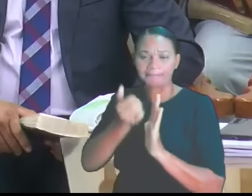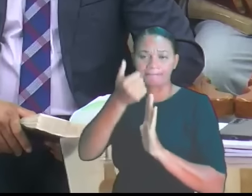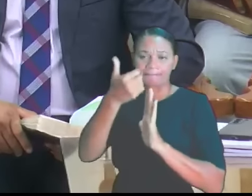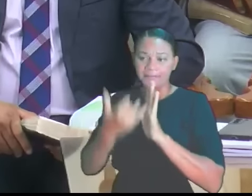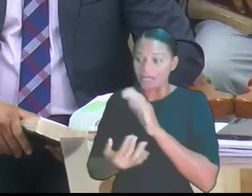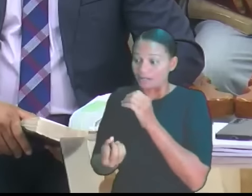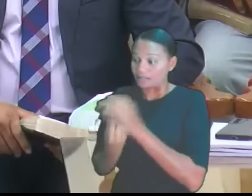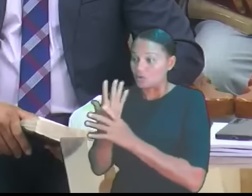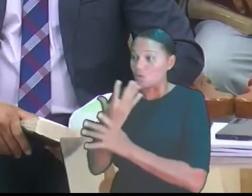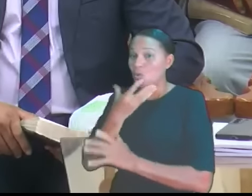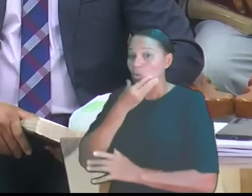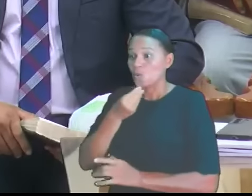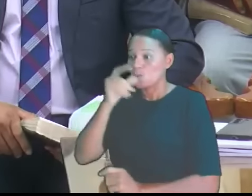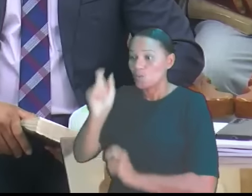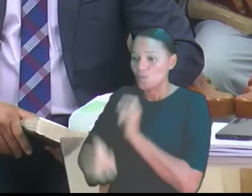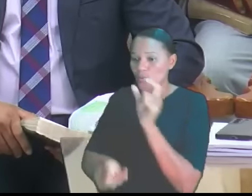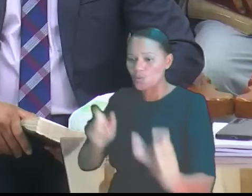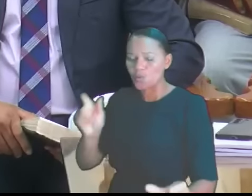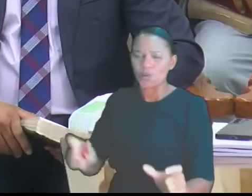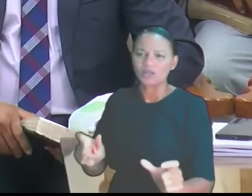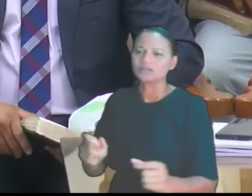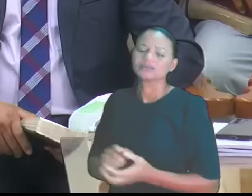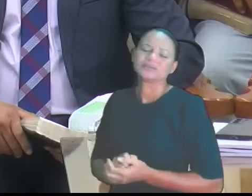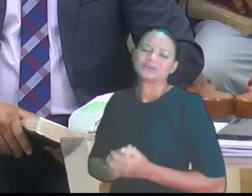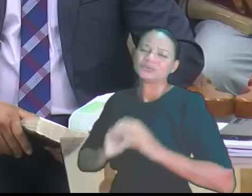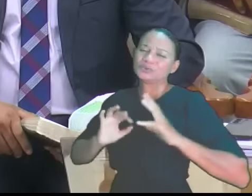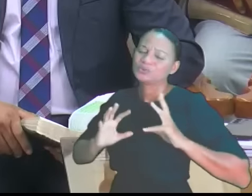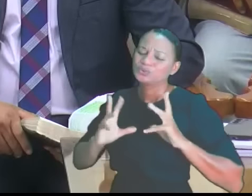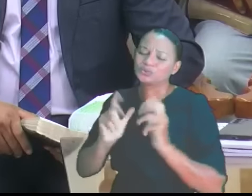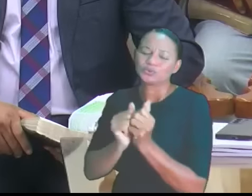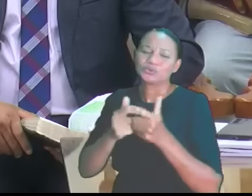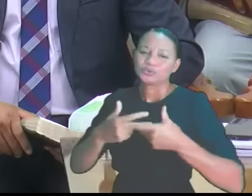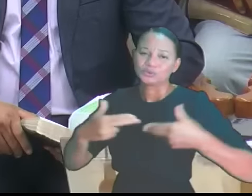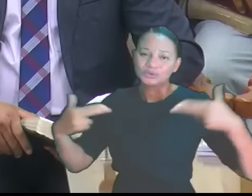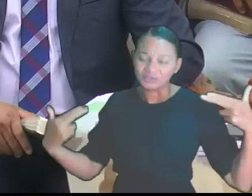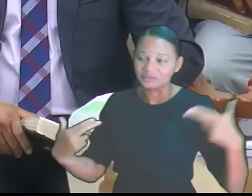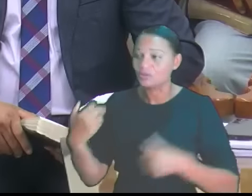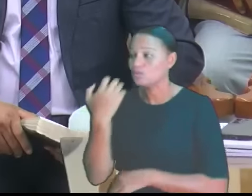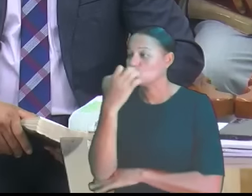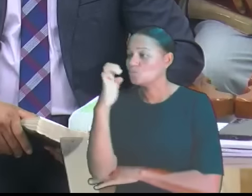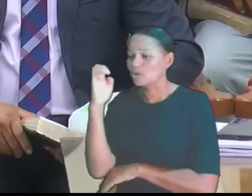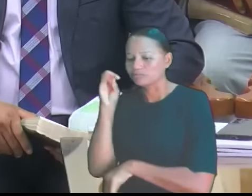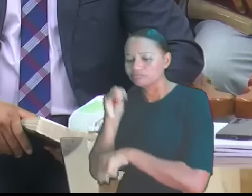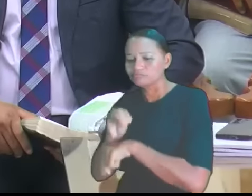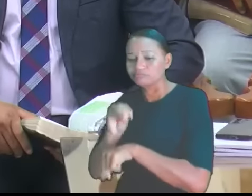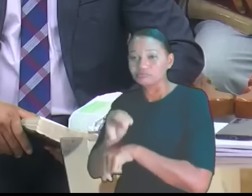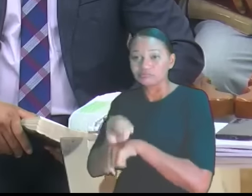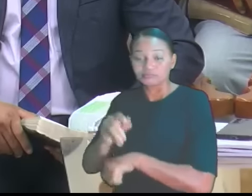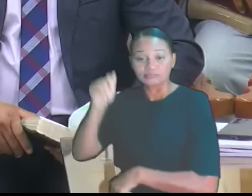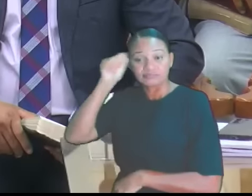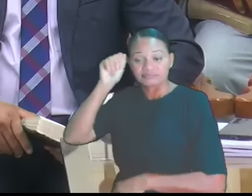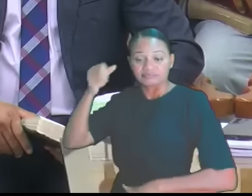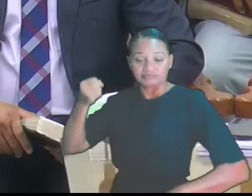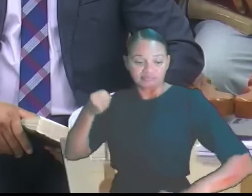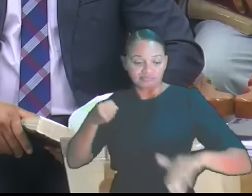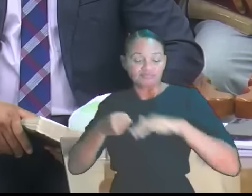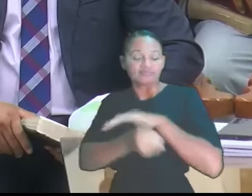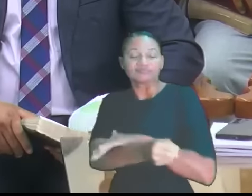criou o homem, proveu todas as coisas do jardim. Todas as coisas. Quando Adão foi posto lá, ele tinha